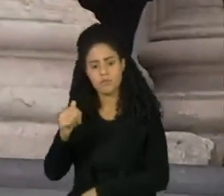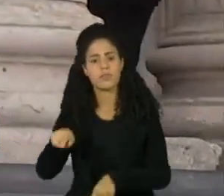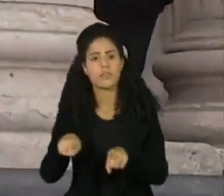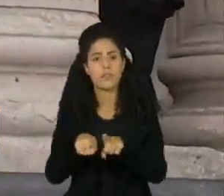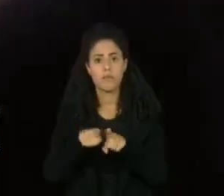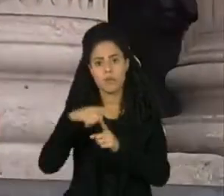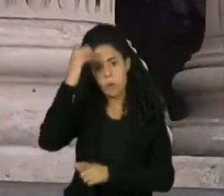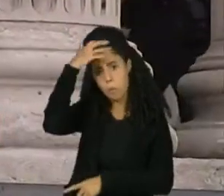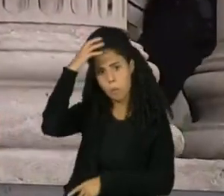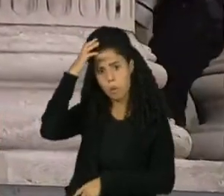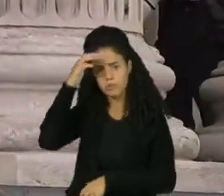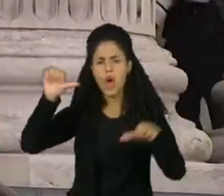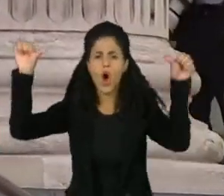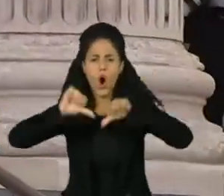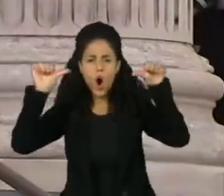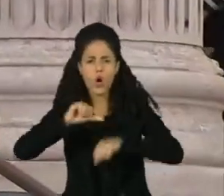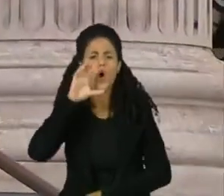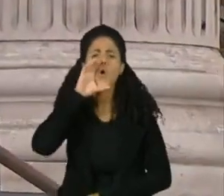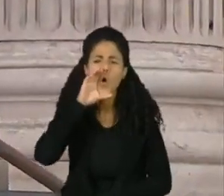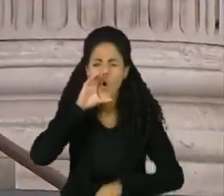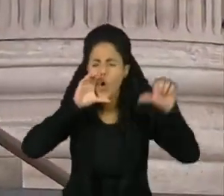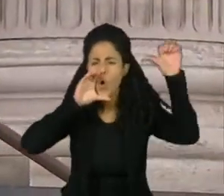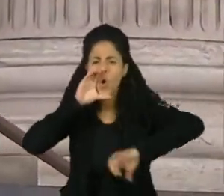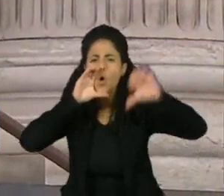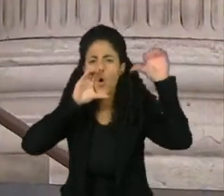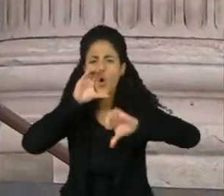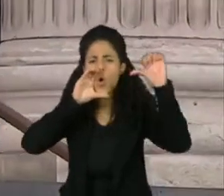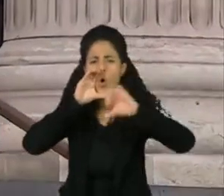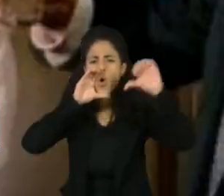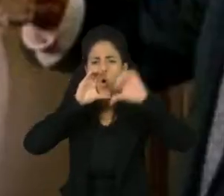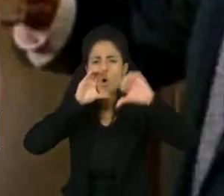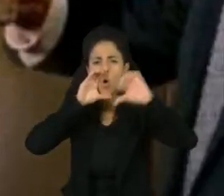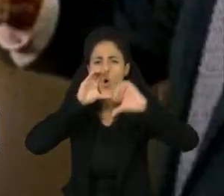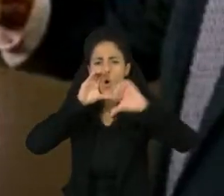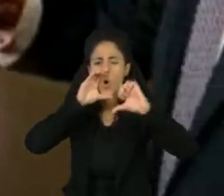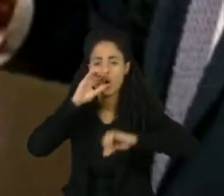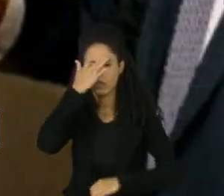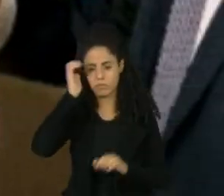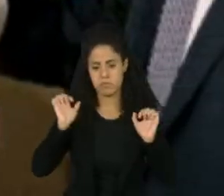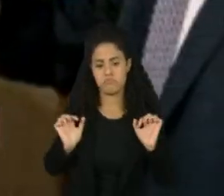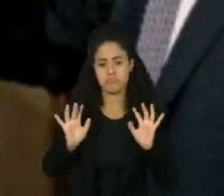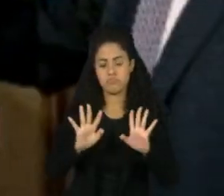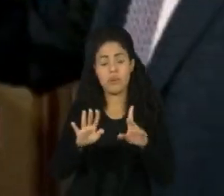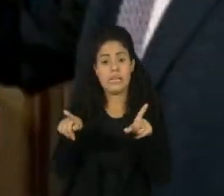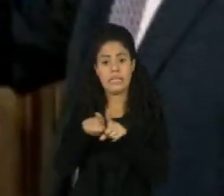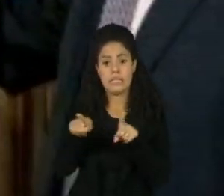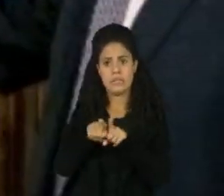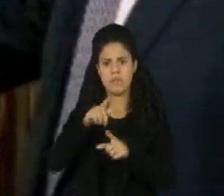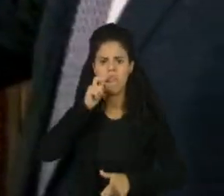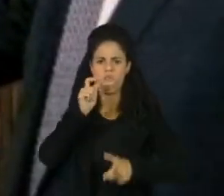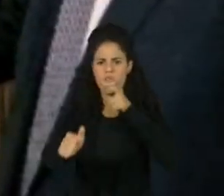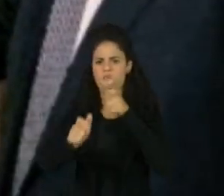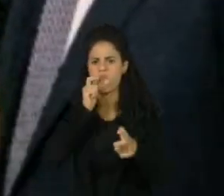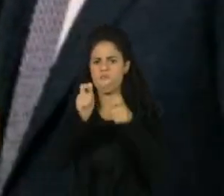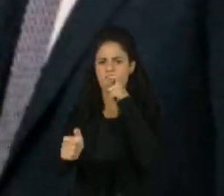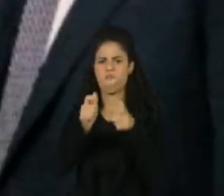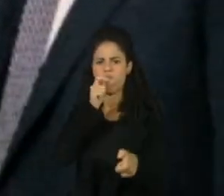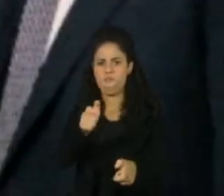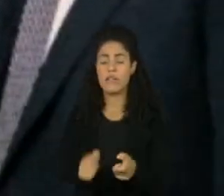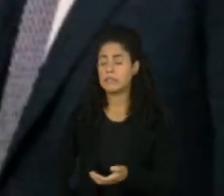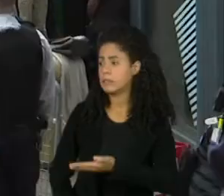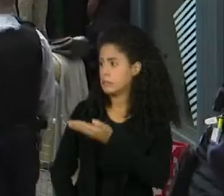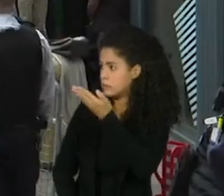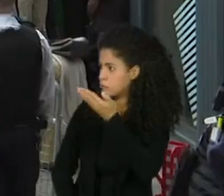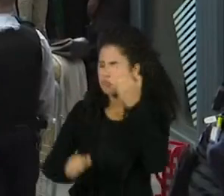Boris foi vaiado pelo público ao aparecer nas celebrações. Além de ser criticado pela Partygate, apelido dado ao escândalo